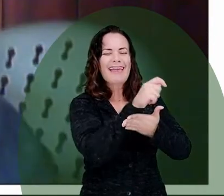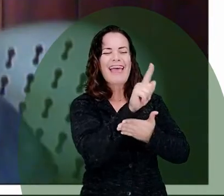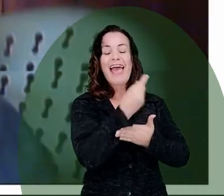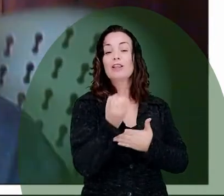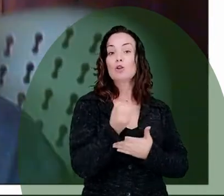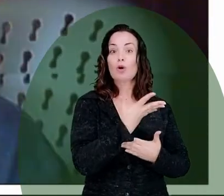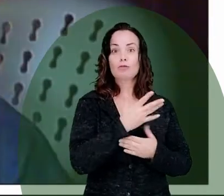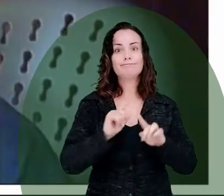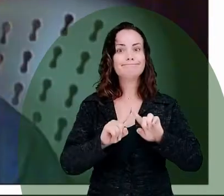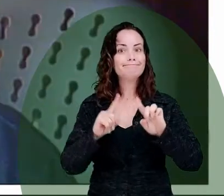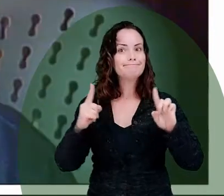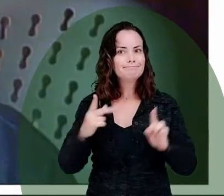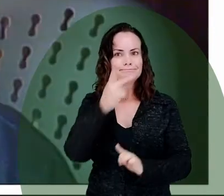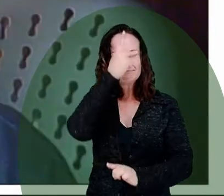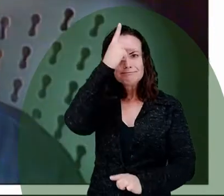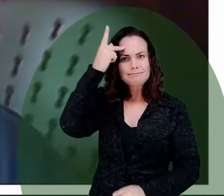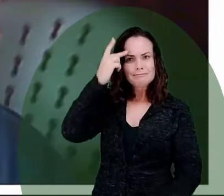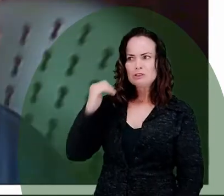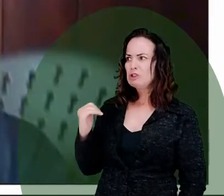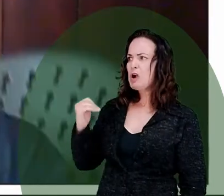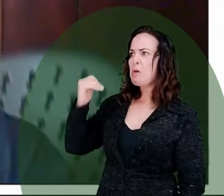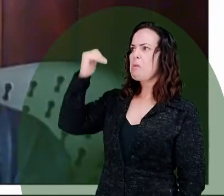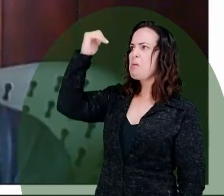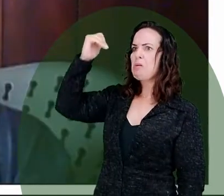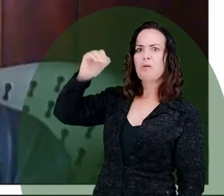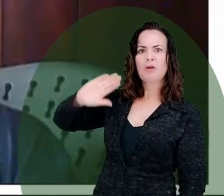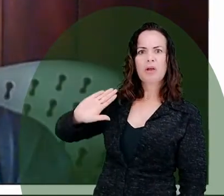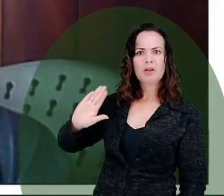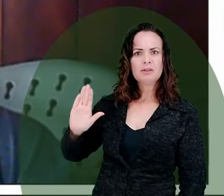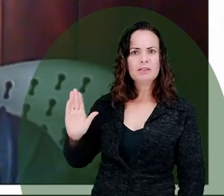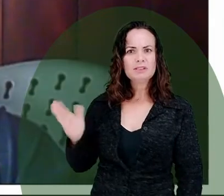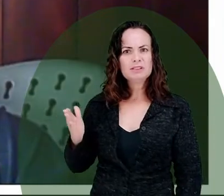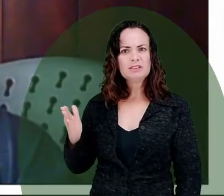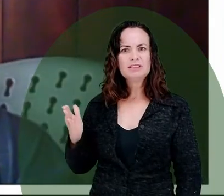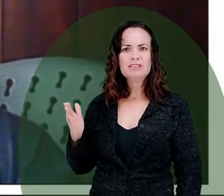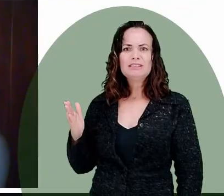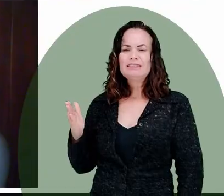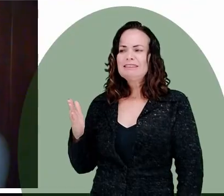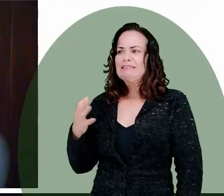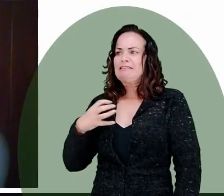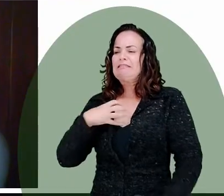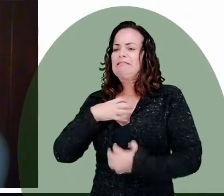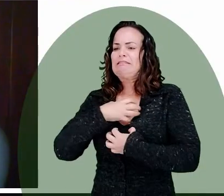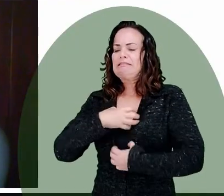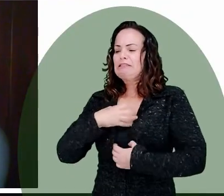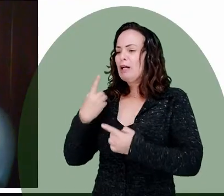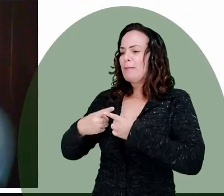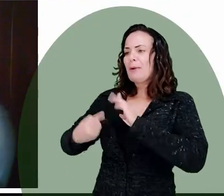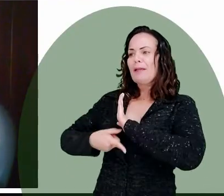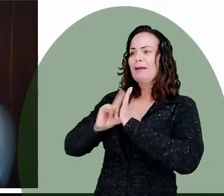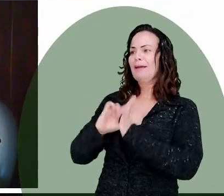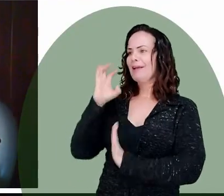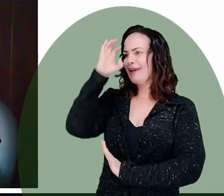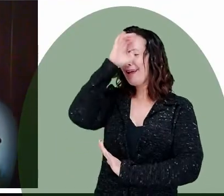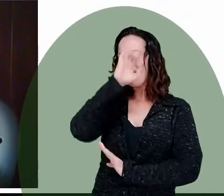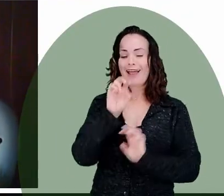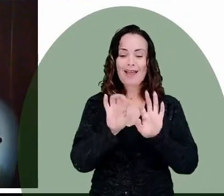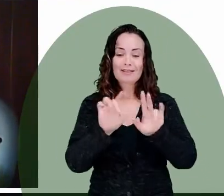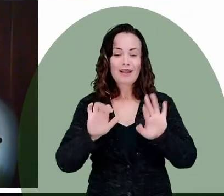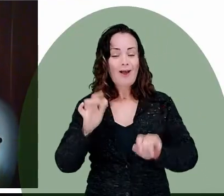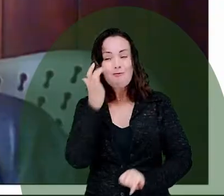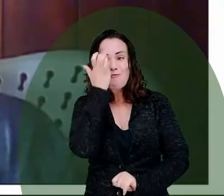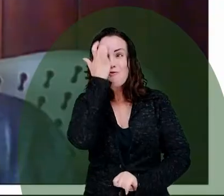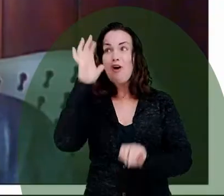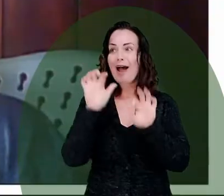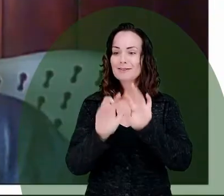novidade. Mas para o adulto, que já recente não ter aprendido, o teclado é muito mais fácil de você